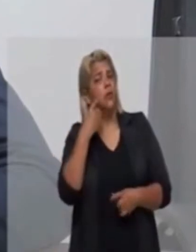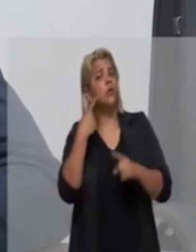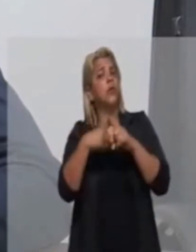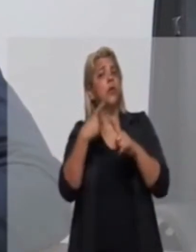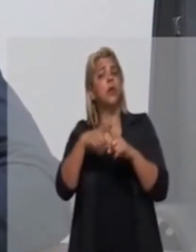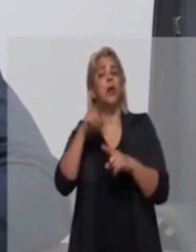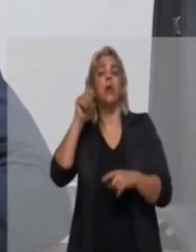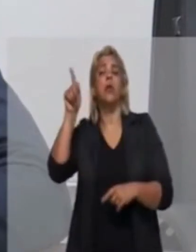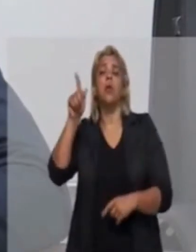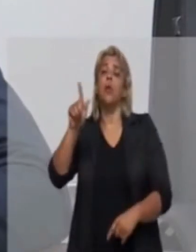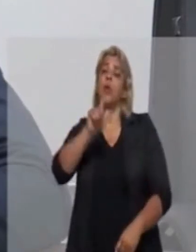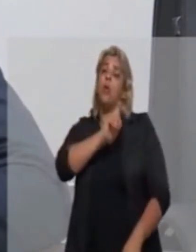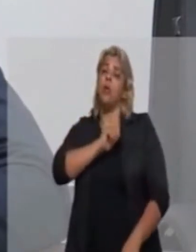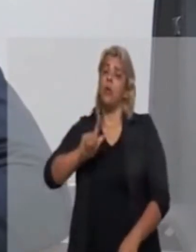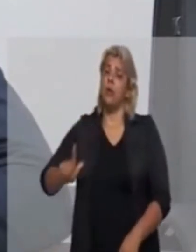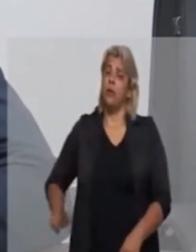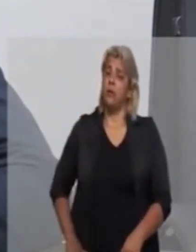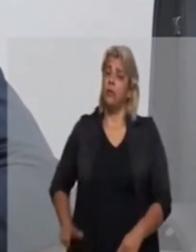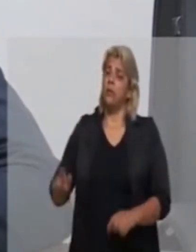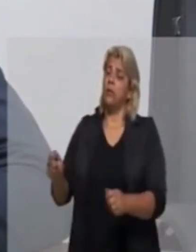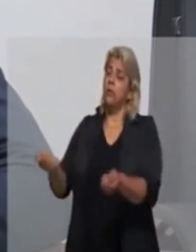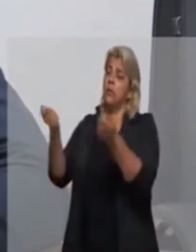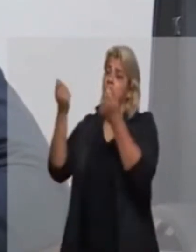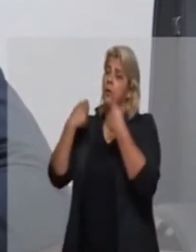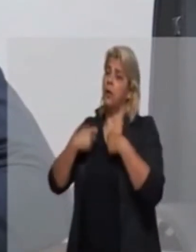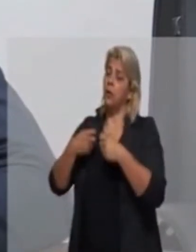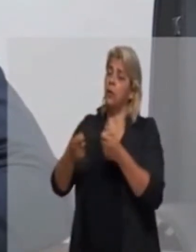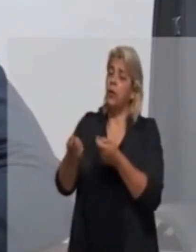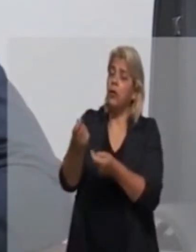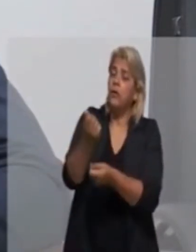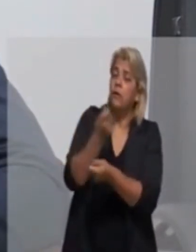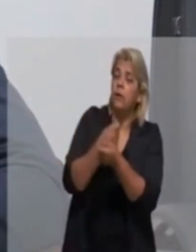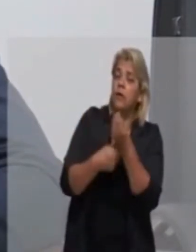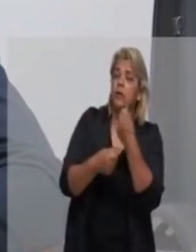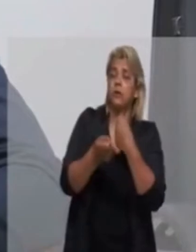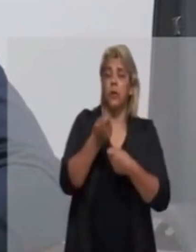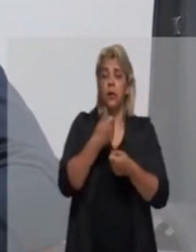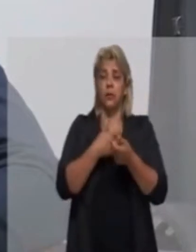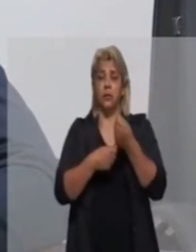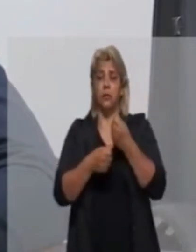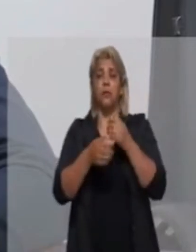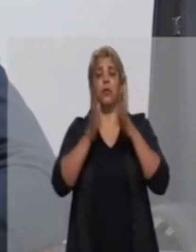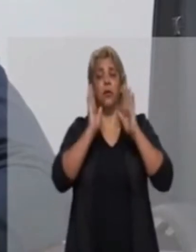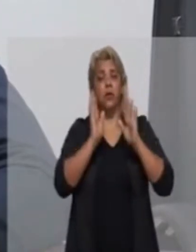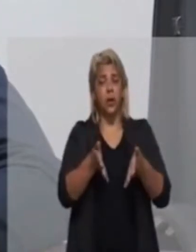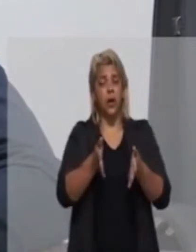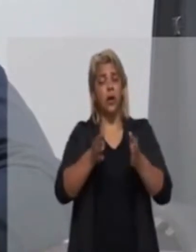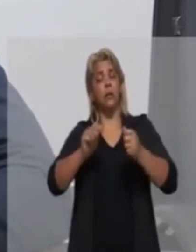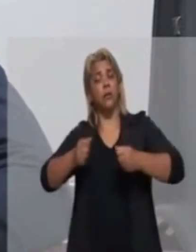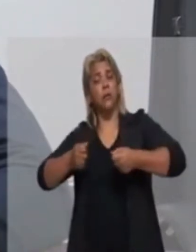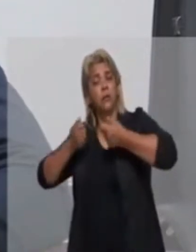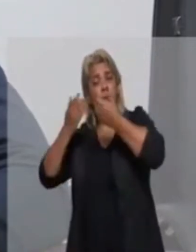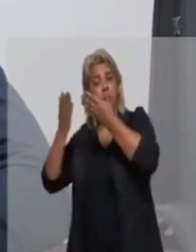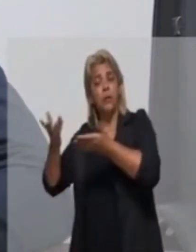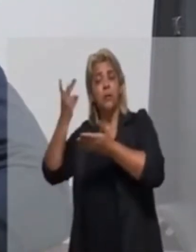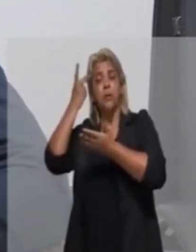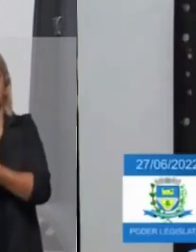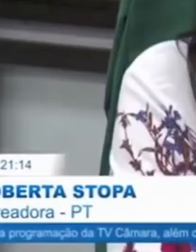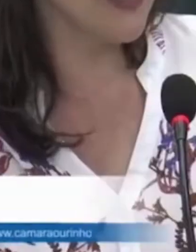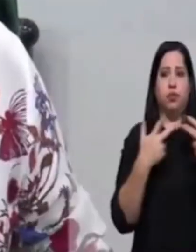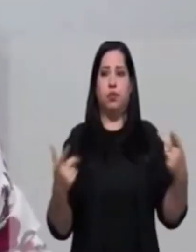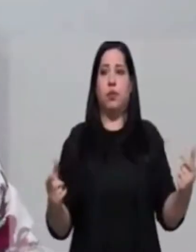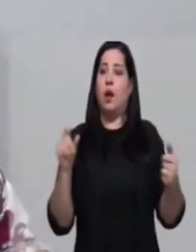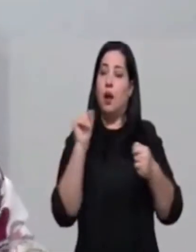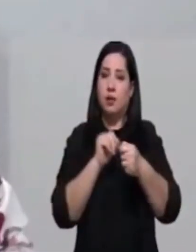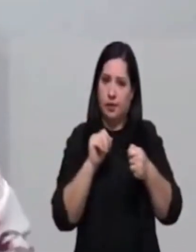arrecadação de dinheiro na fap mas sim de investimento de recursos investimento e já destinados para a melhorias aqui na